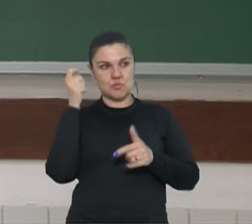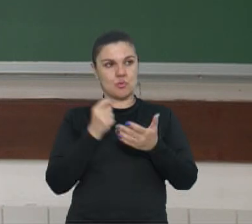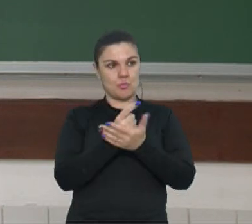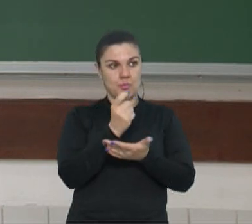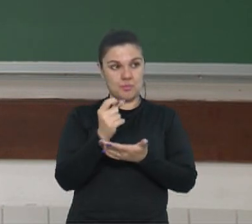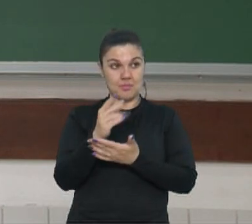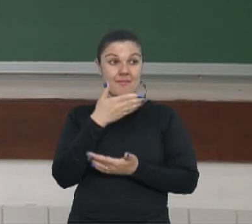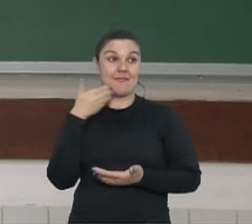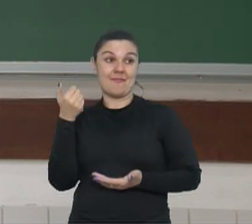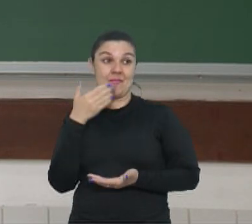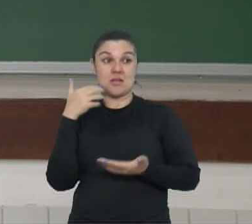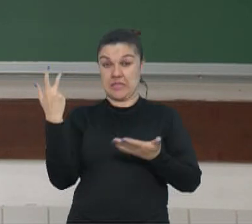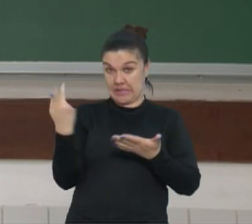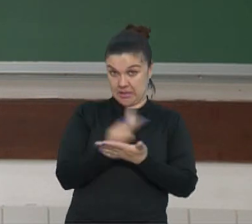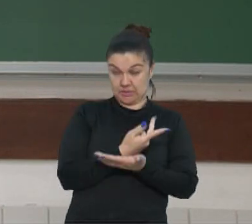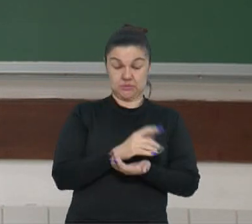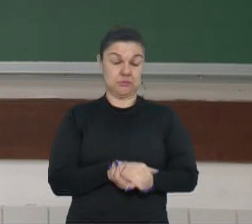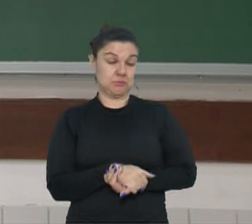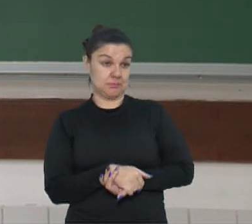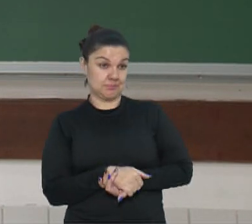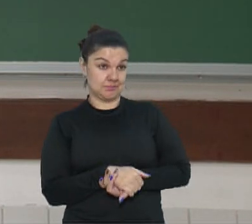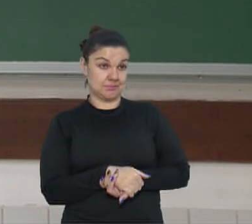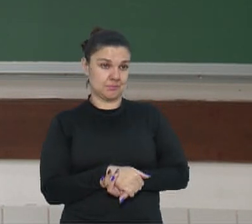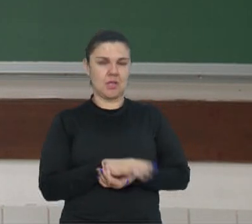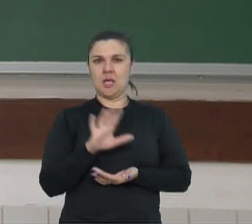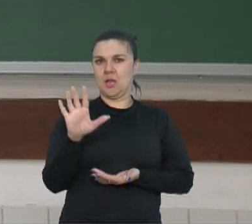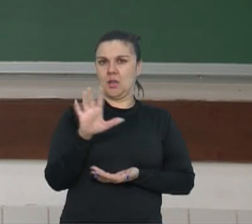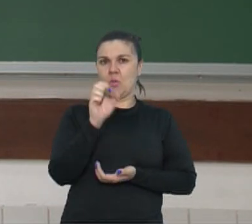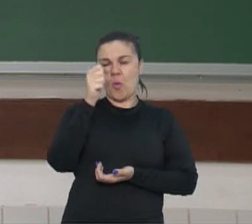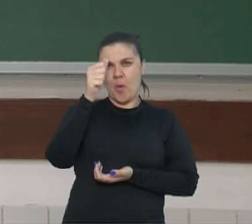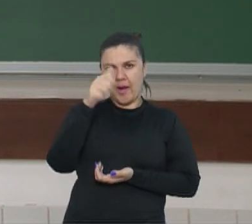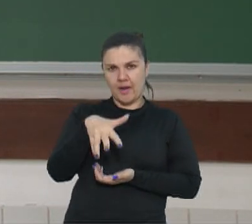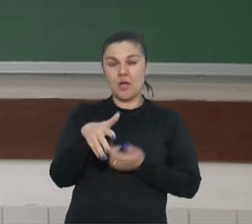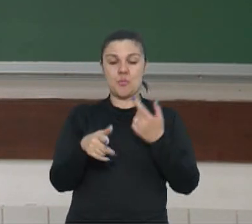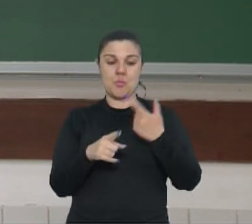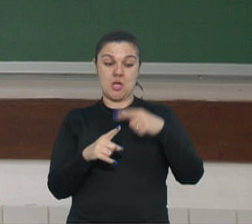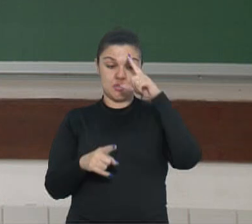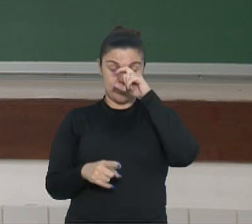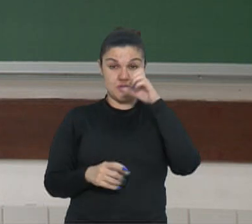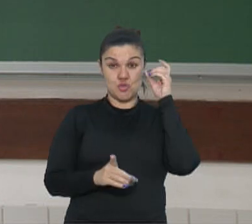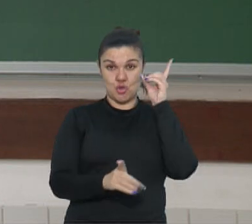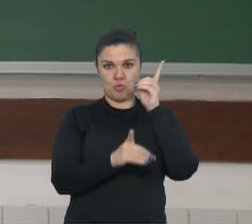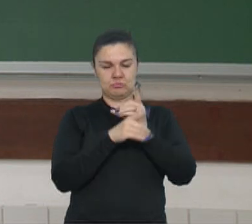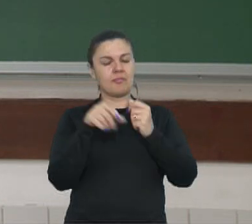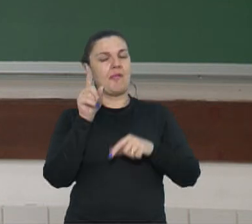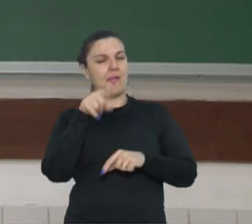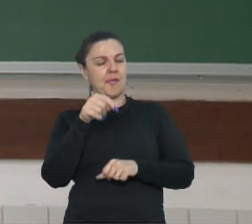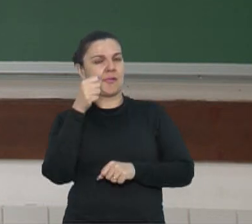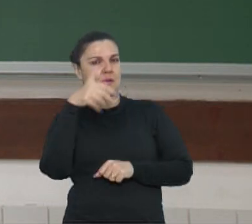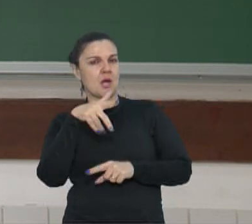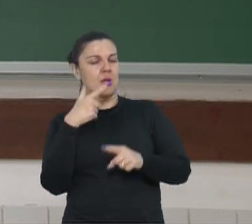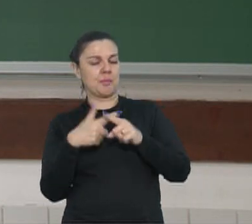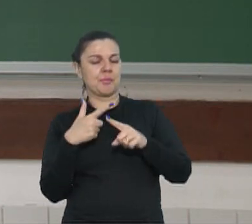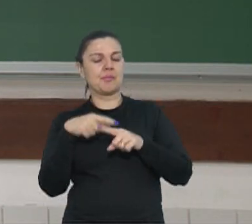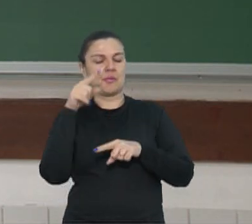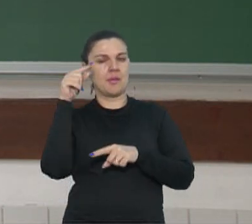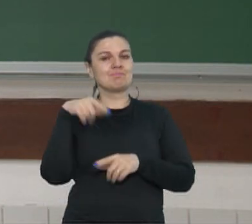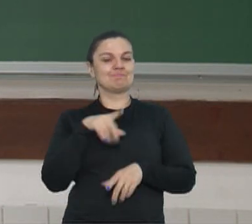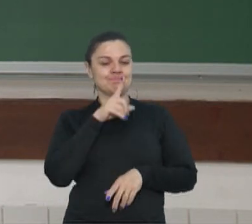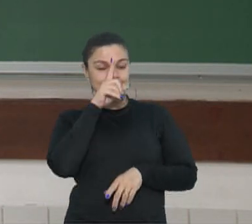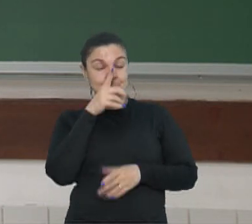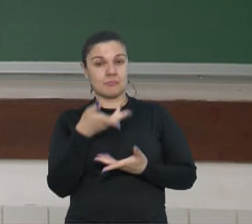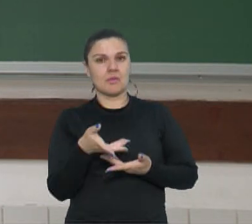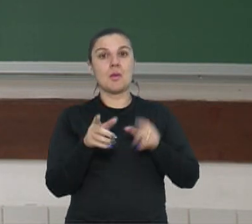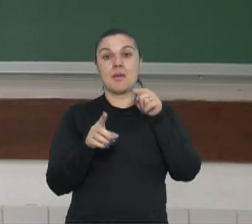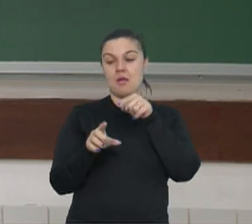pessoas consumam desenfreadamente. Ele não é tão caro pela dificuldade em se obter o gás. Perfeito? Mas ele é